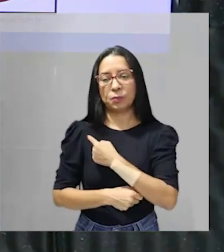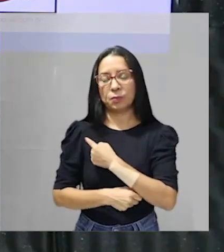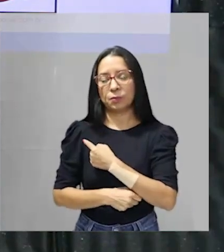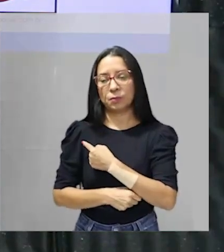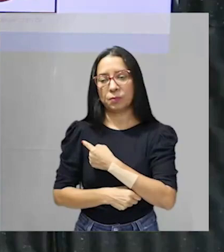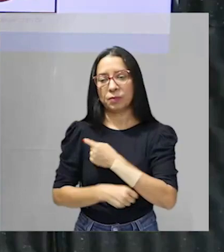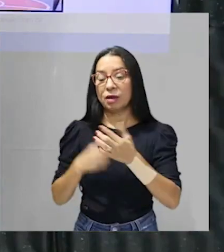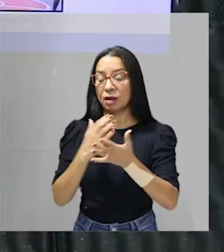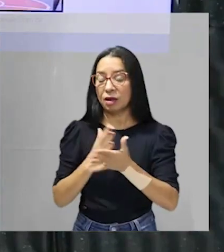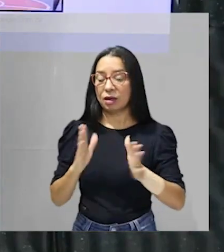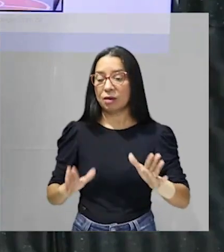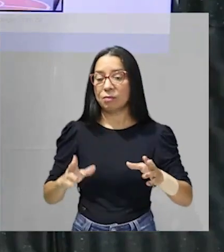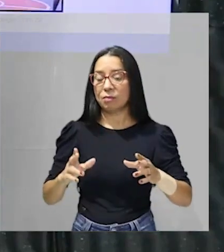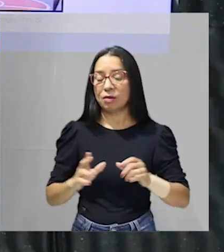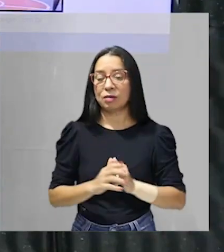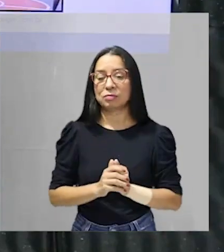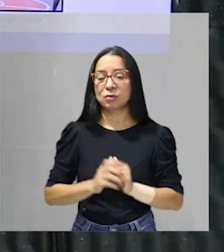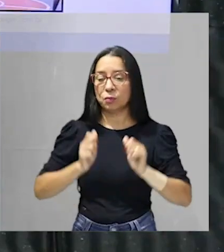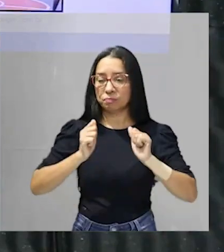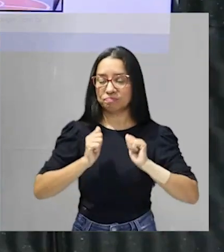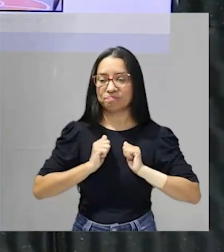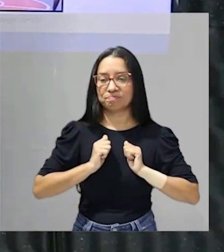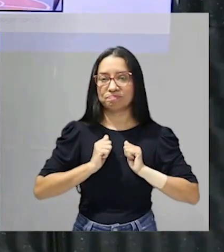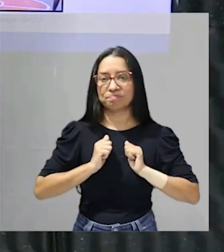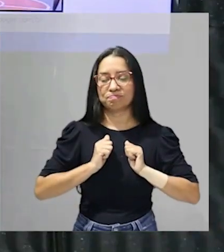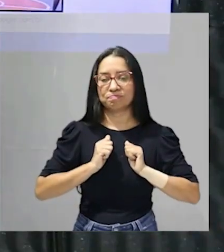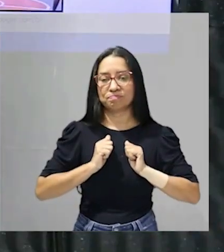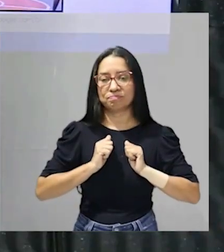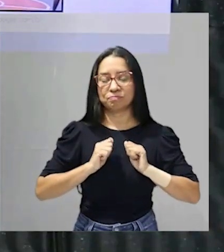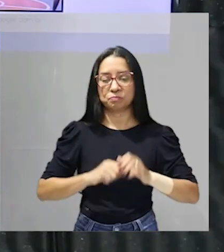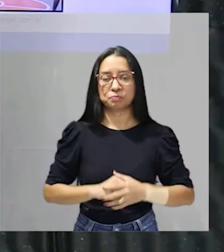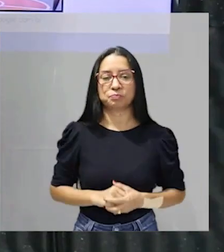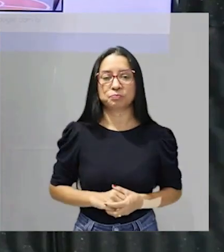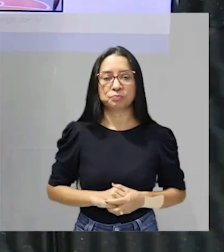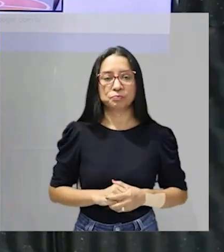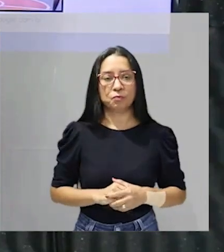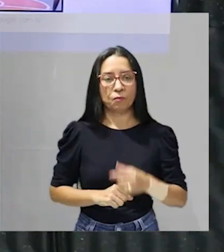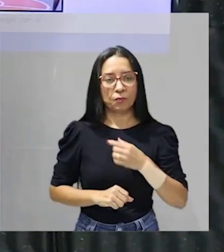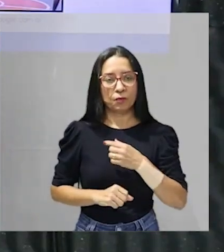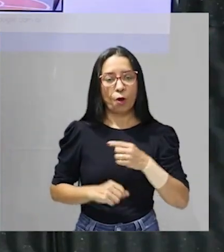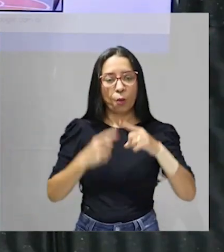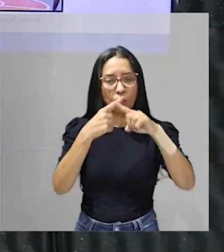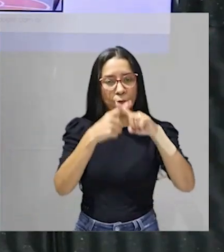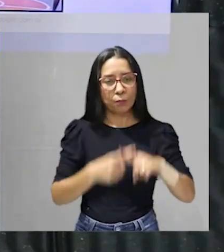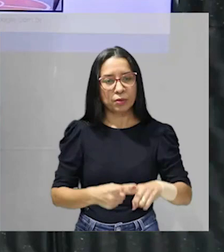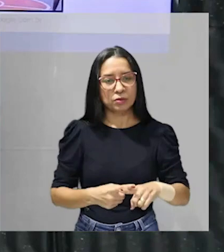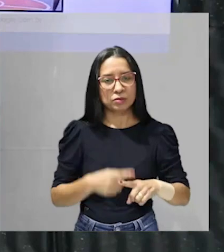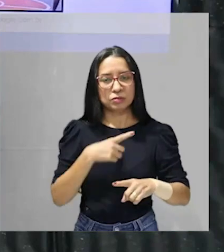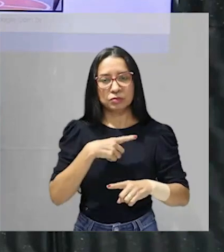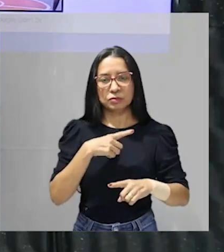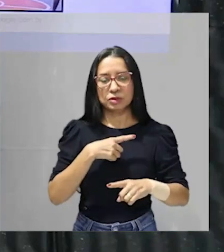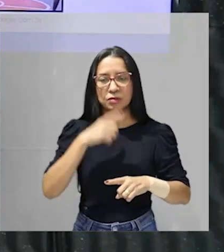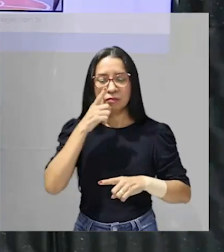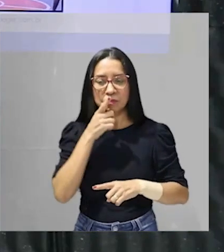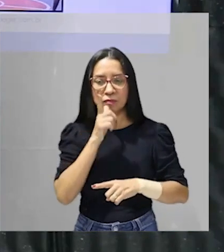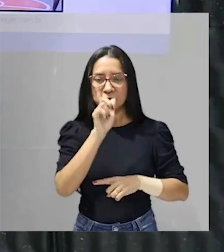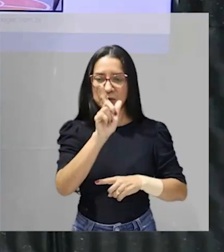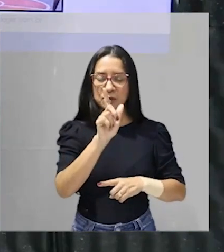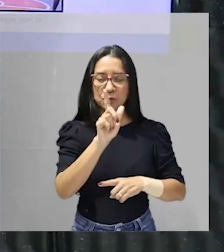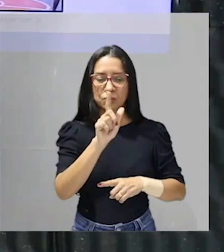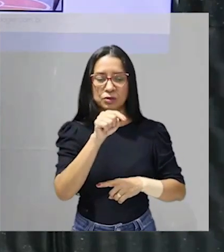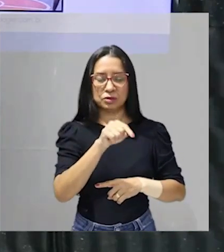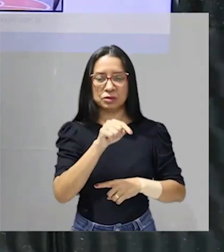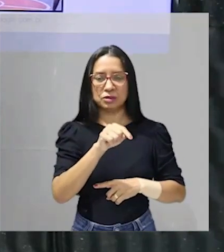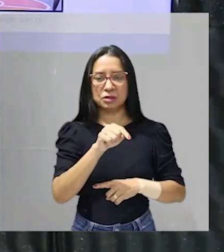comportamento sedentário os jogos competitivos ó são aqueles em que a vencedores e vencidos sua principal